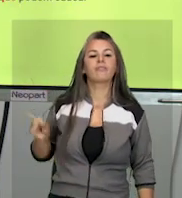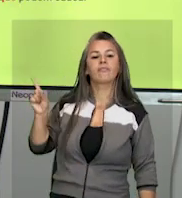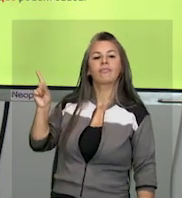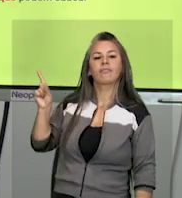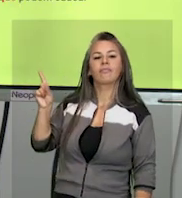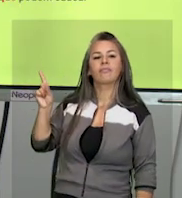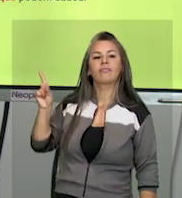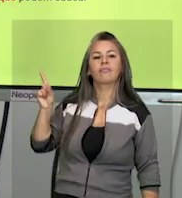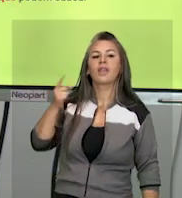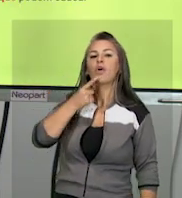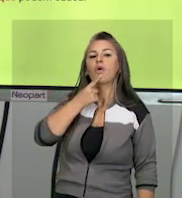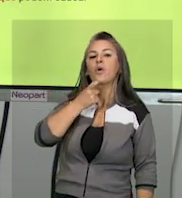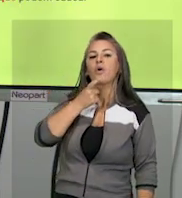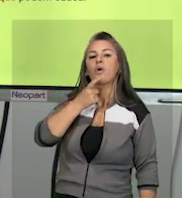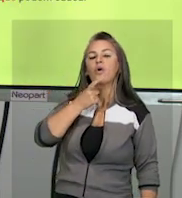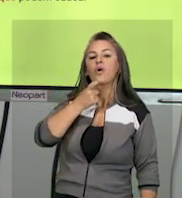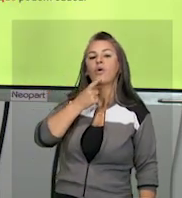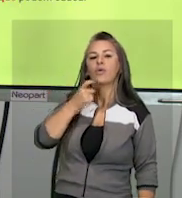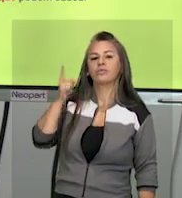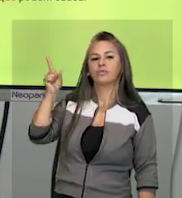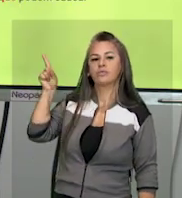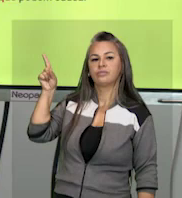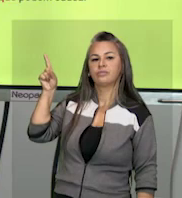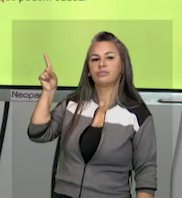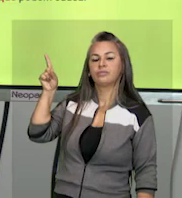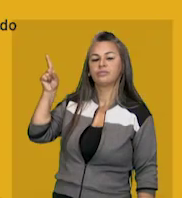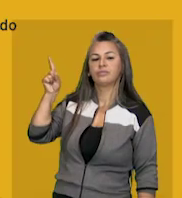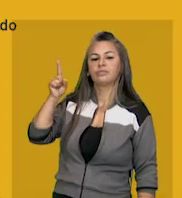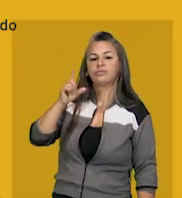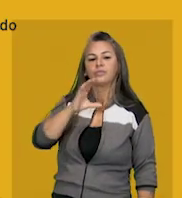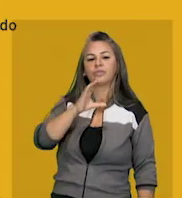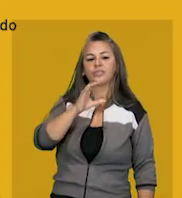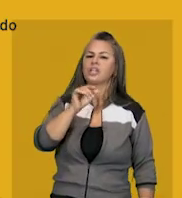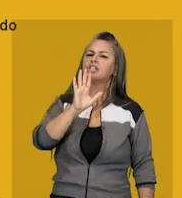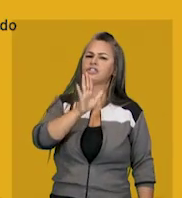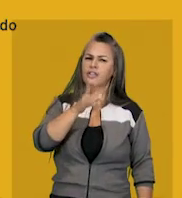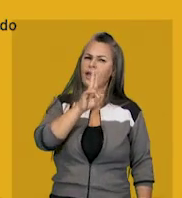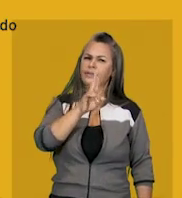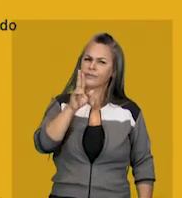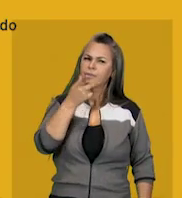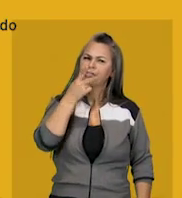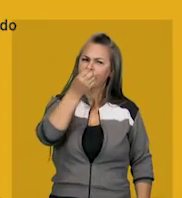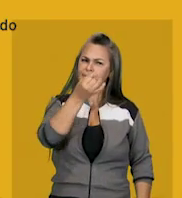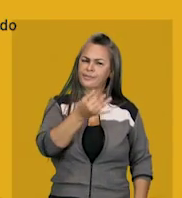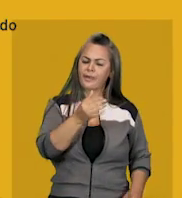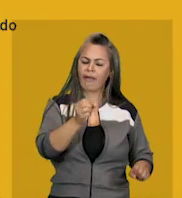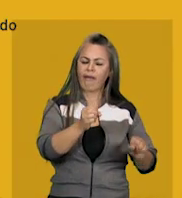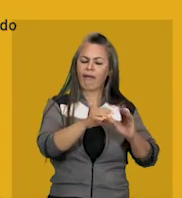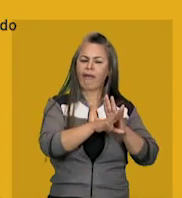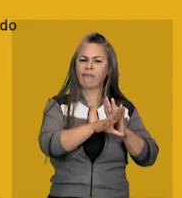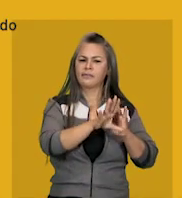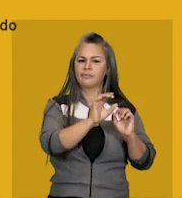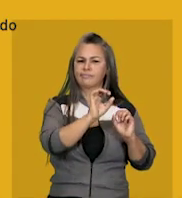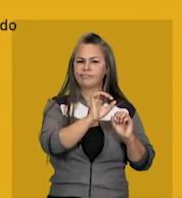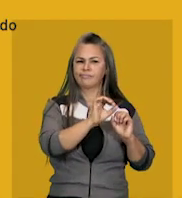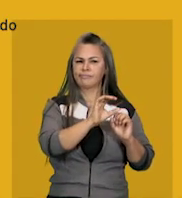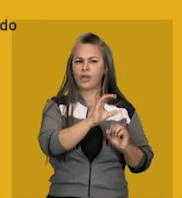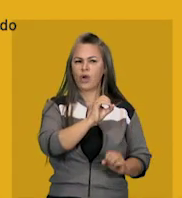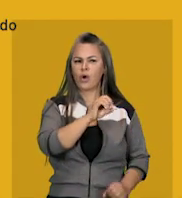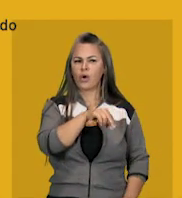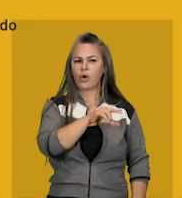E as conjunções coordenativas vão continuando. Conclusivas, o nome já fala. Concluir algo, uma ideia.